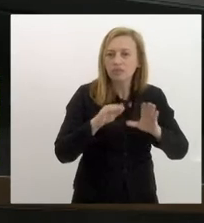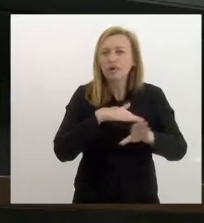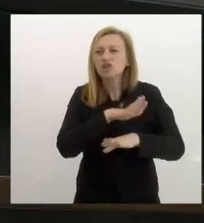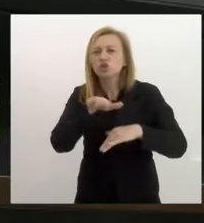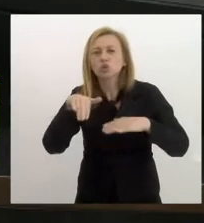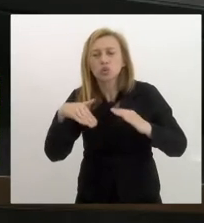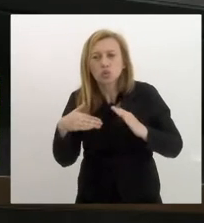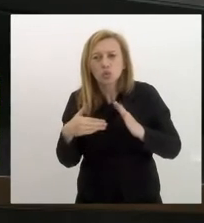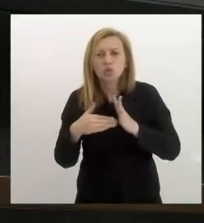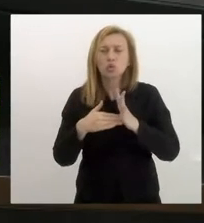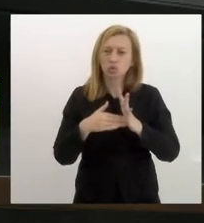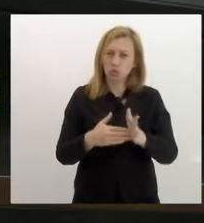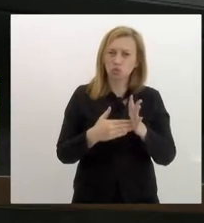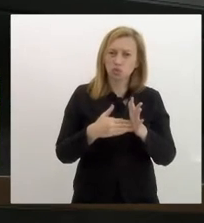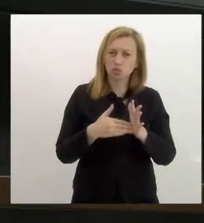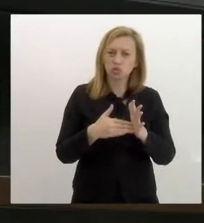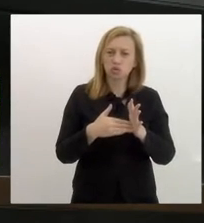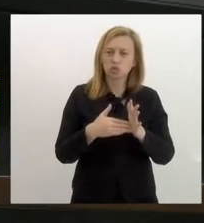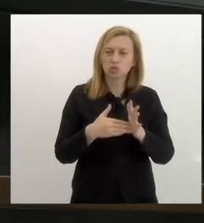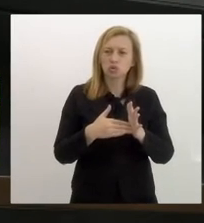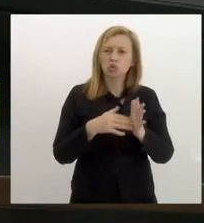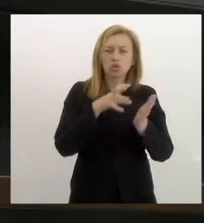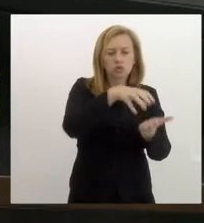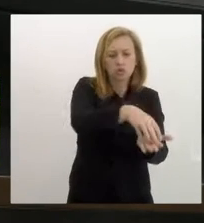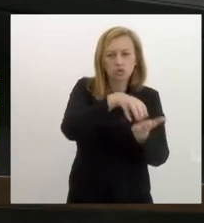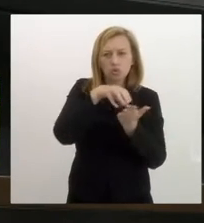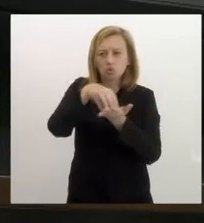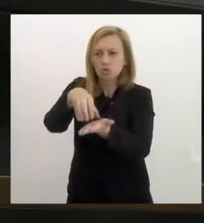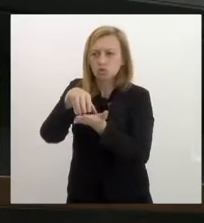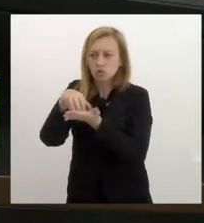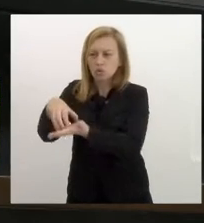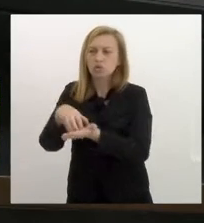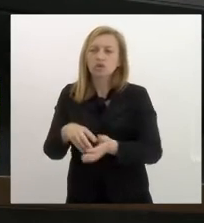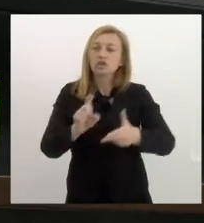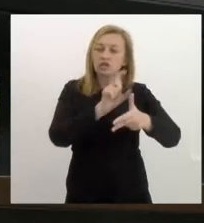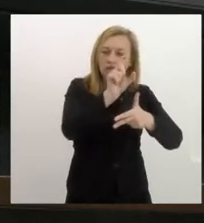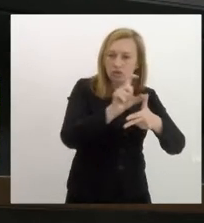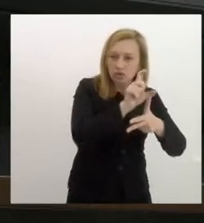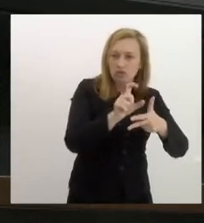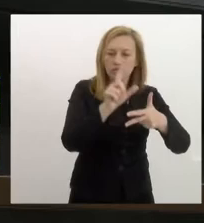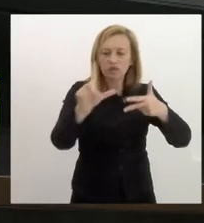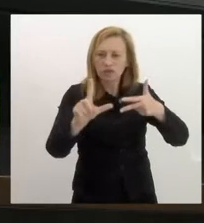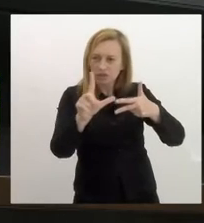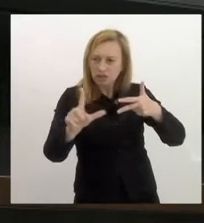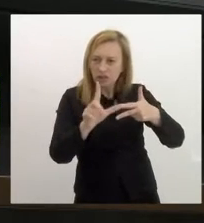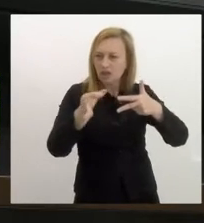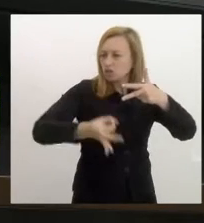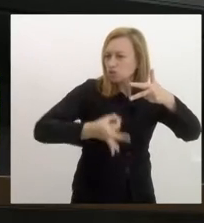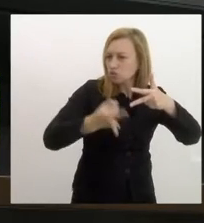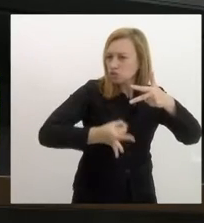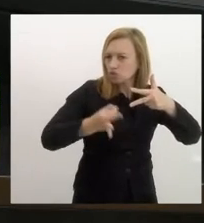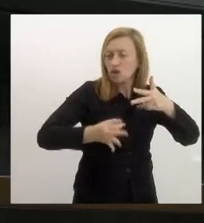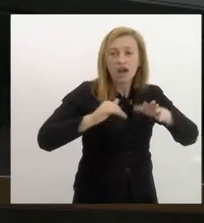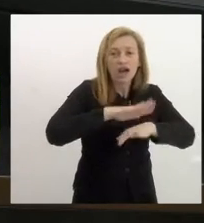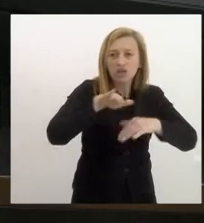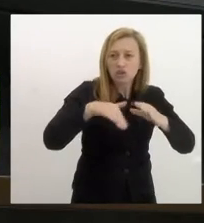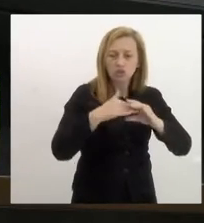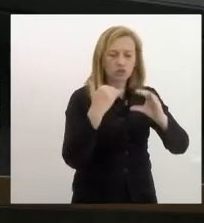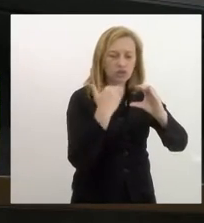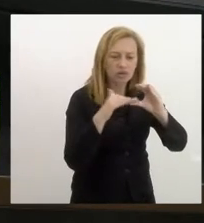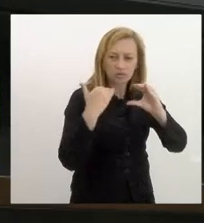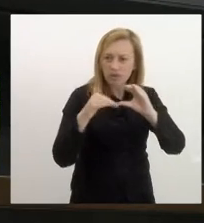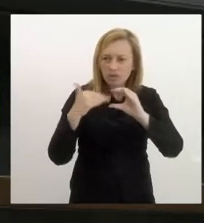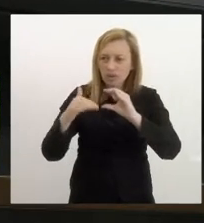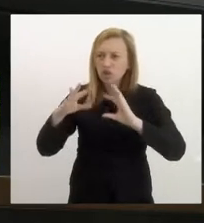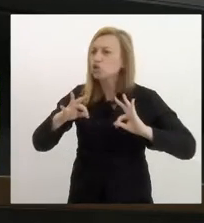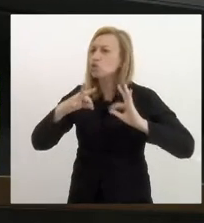todos os órgãos seja do executivo do Legislativo do Judiciário a todos sem